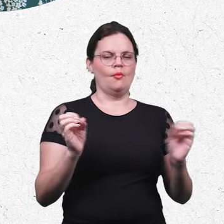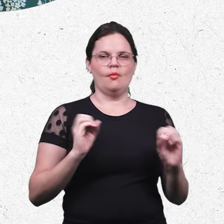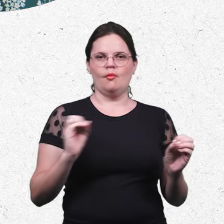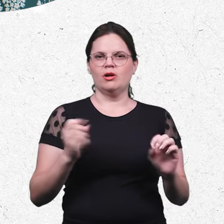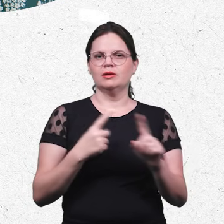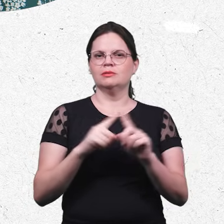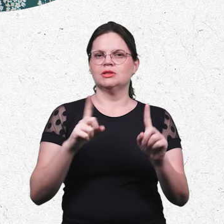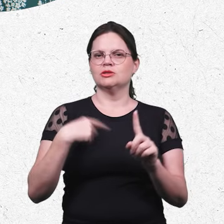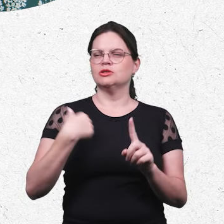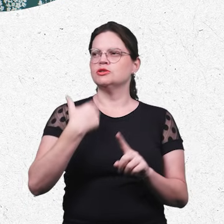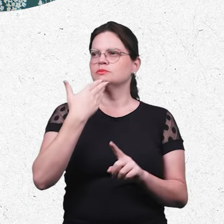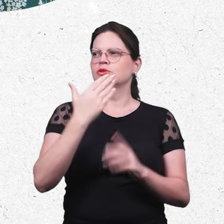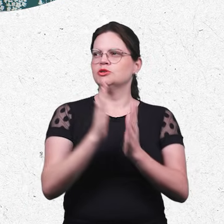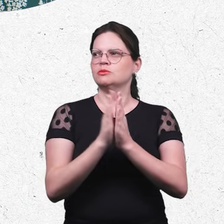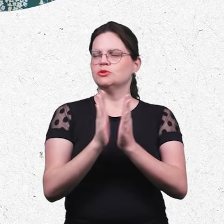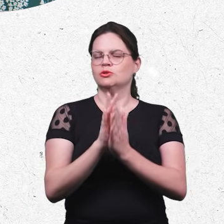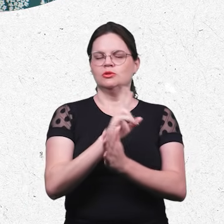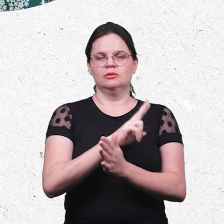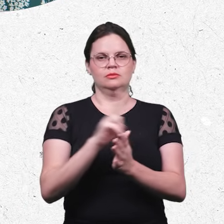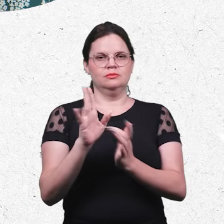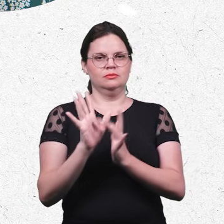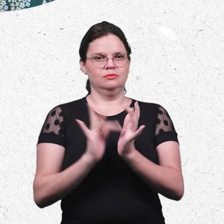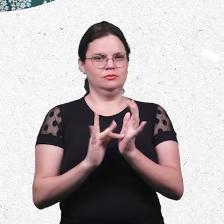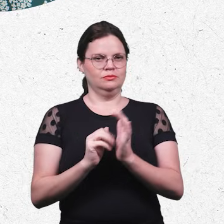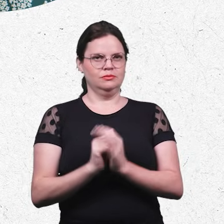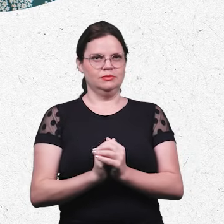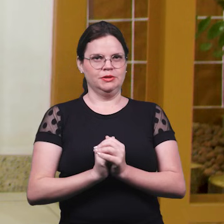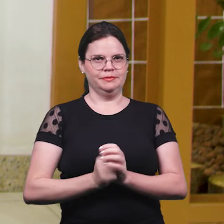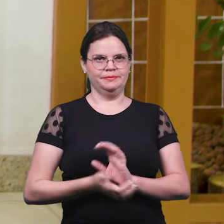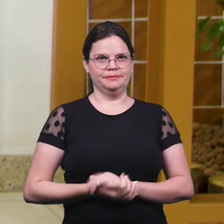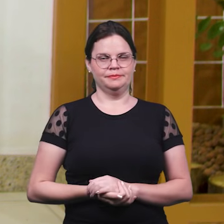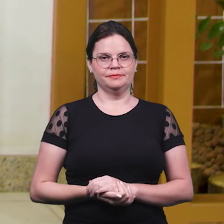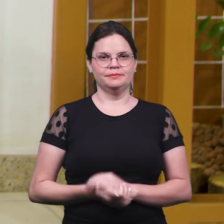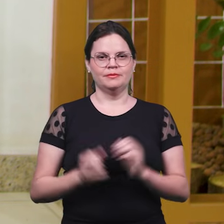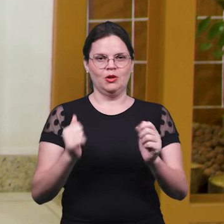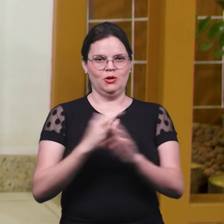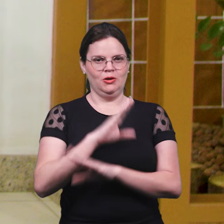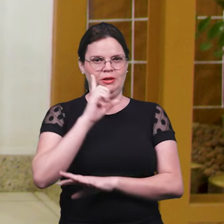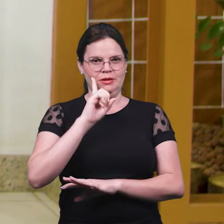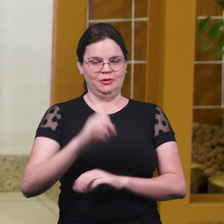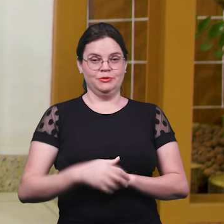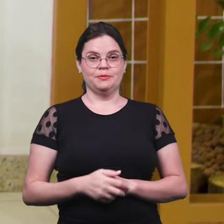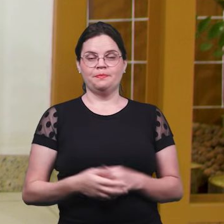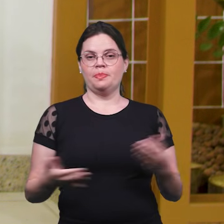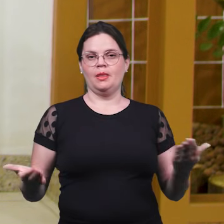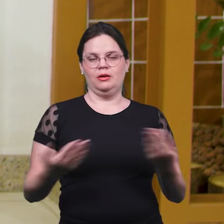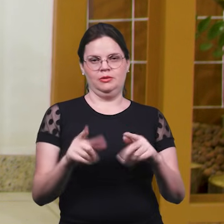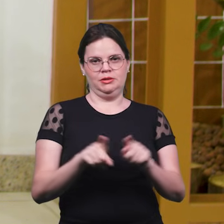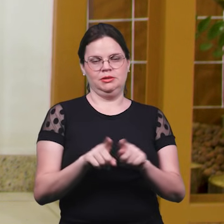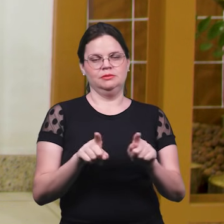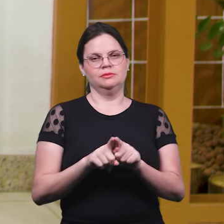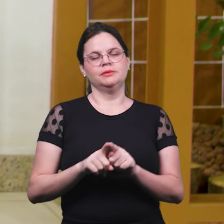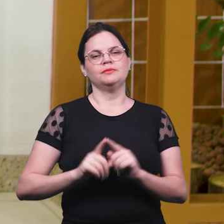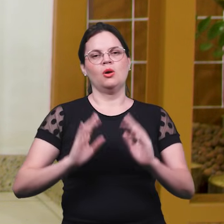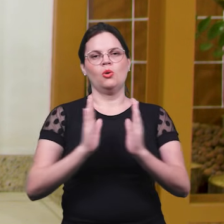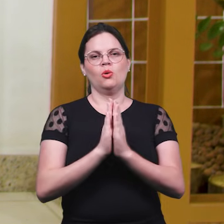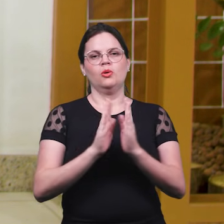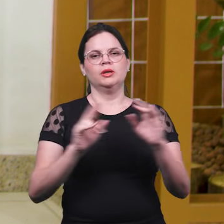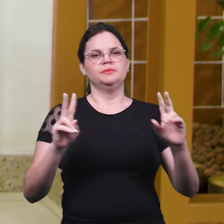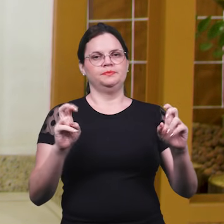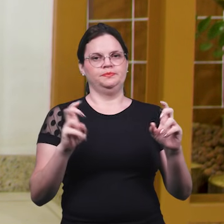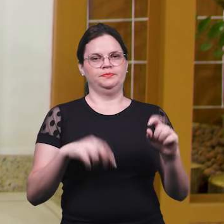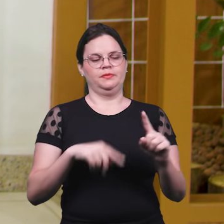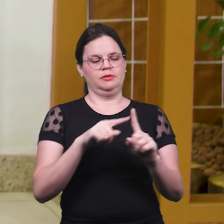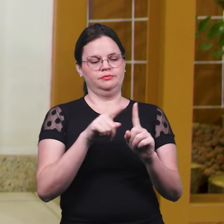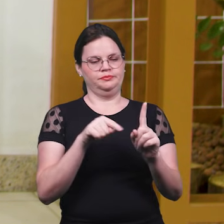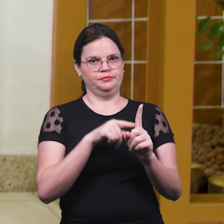Tua presença. Assim nós oramos e Te pedimos em nome de Jesus. Glória a Deus. Nessa hora também estaremos, uma irmã vai estar